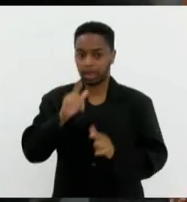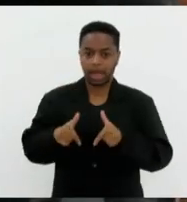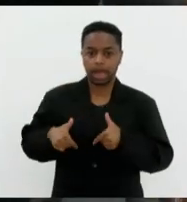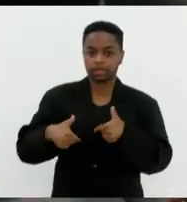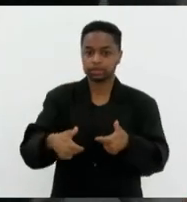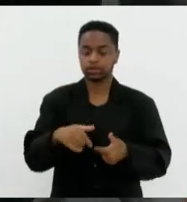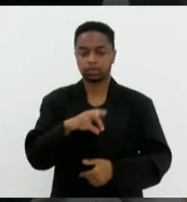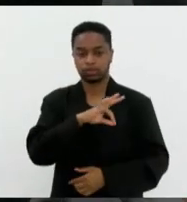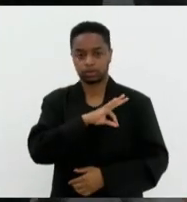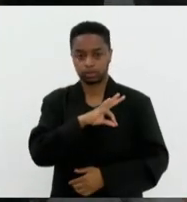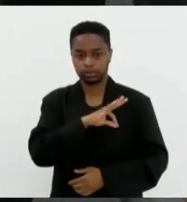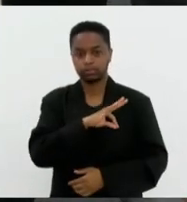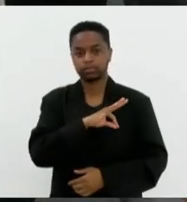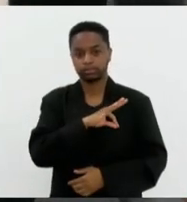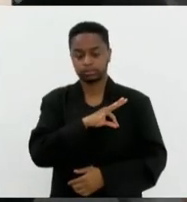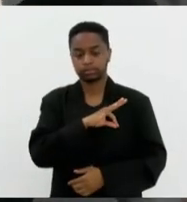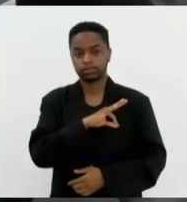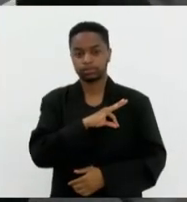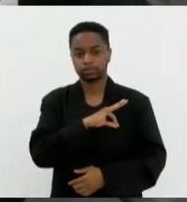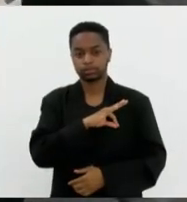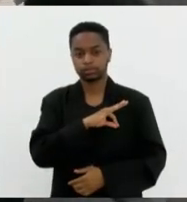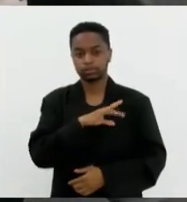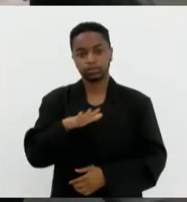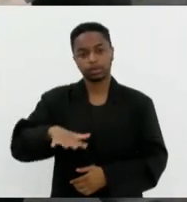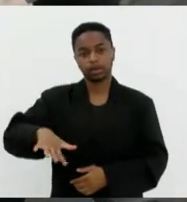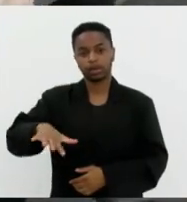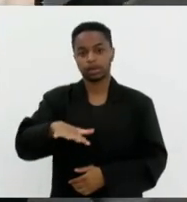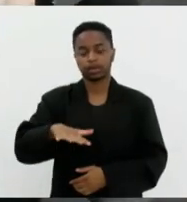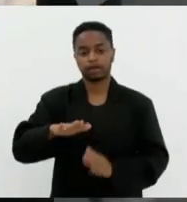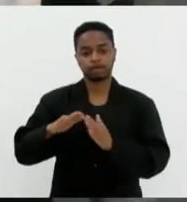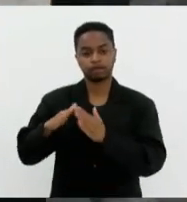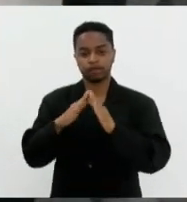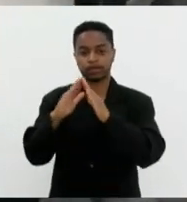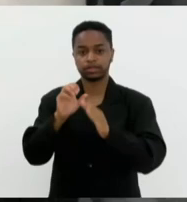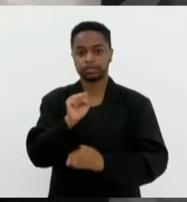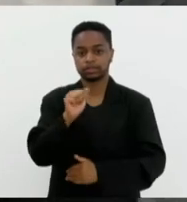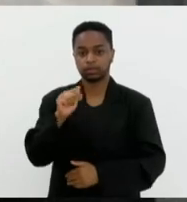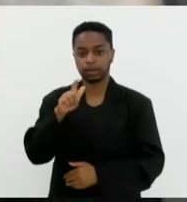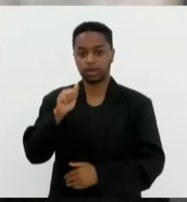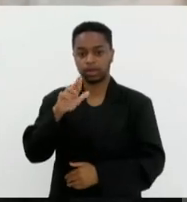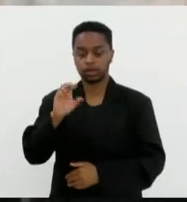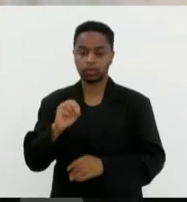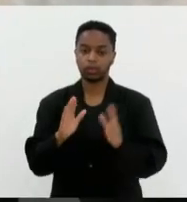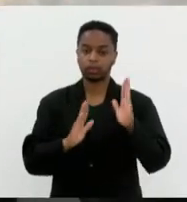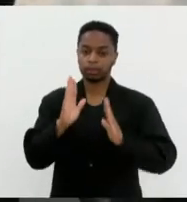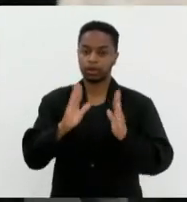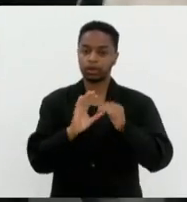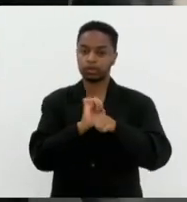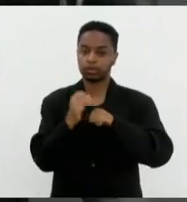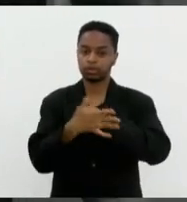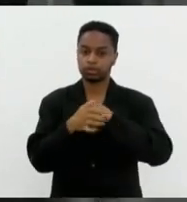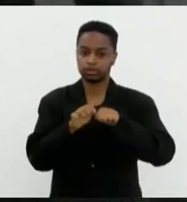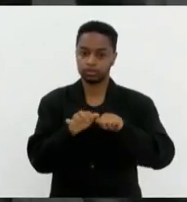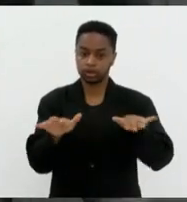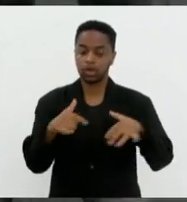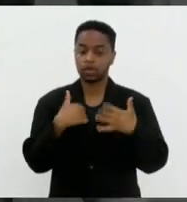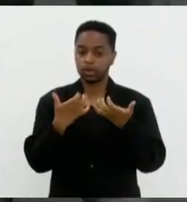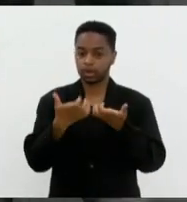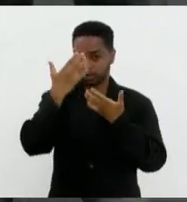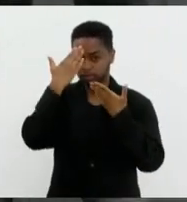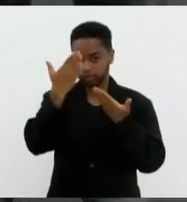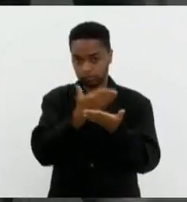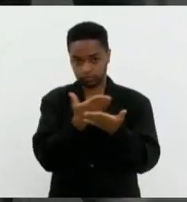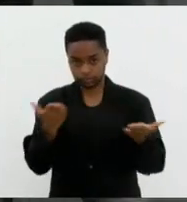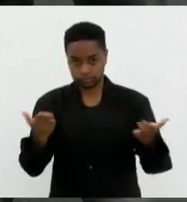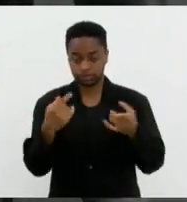intervenção feita sobre a comunidade do Salgueiro durante a pandemia. Então, eu quero aqui agradecer a todos. Esse projeto